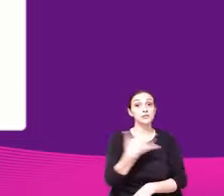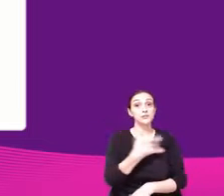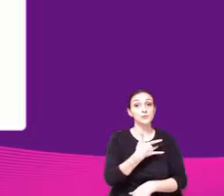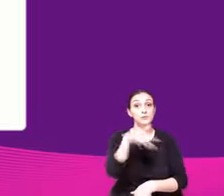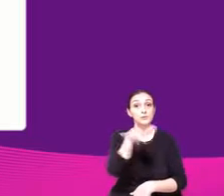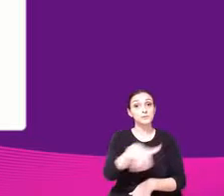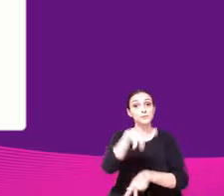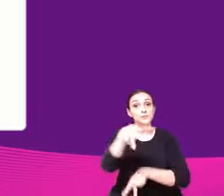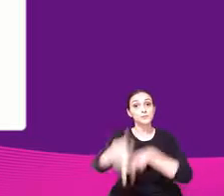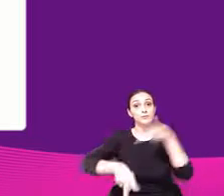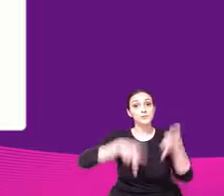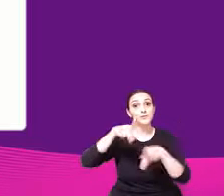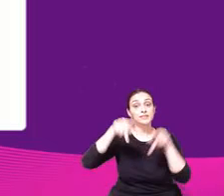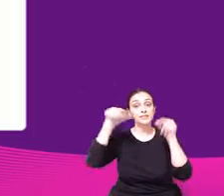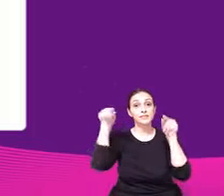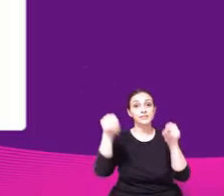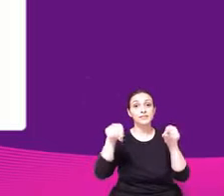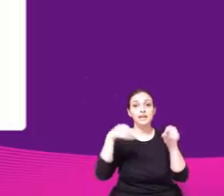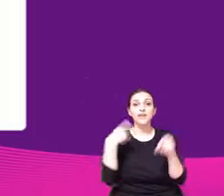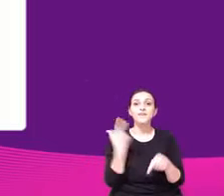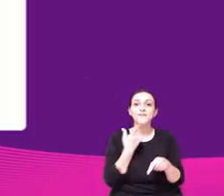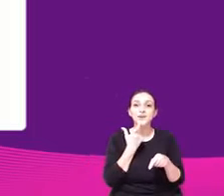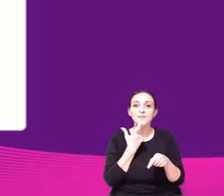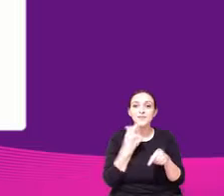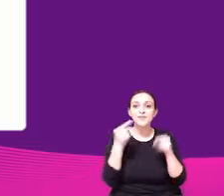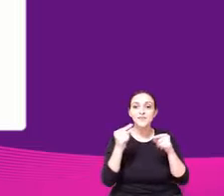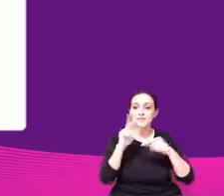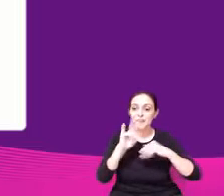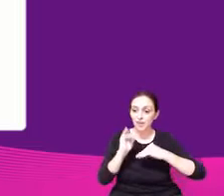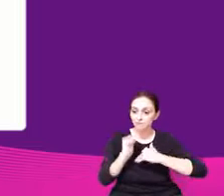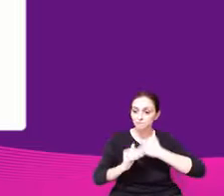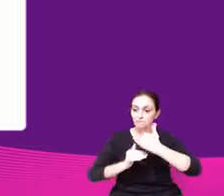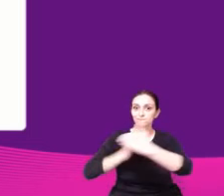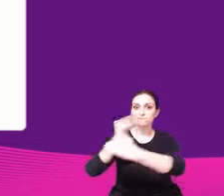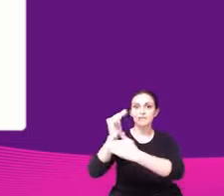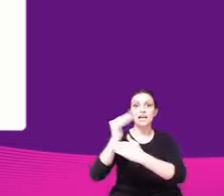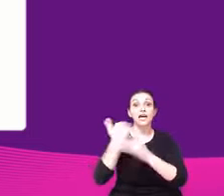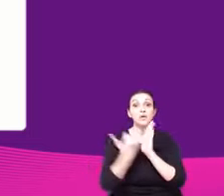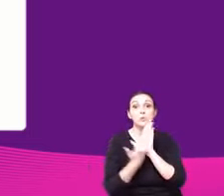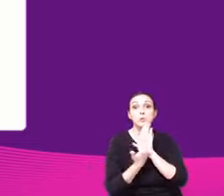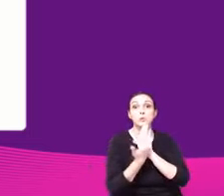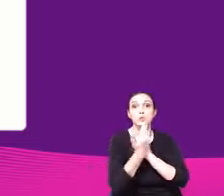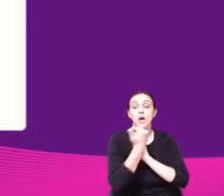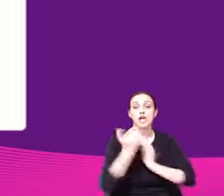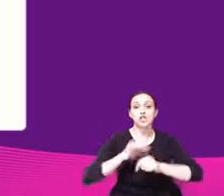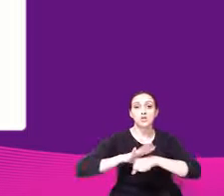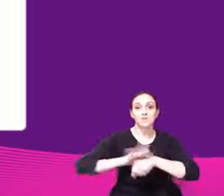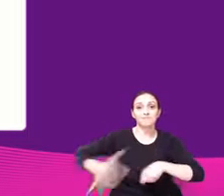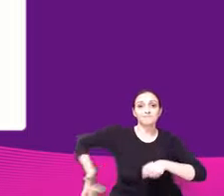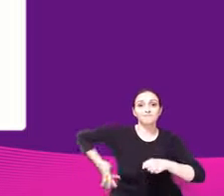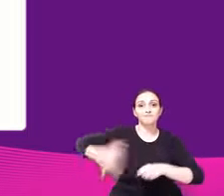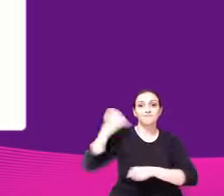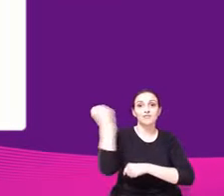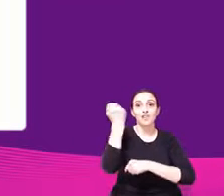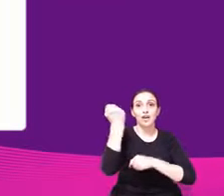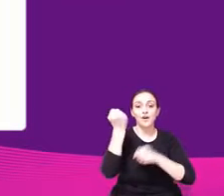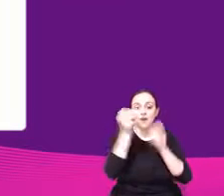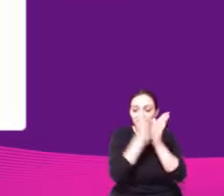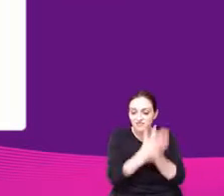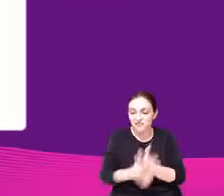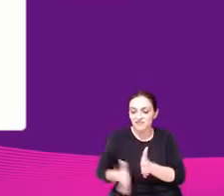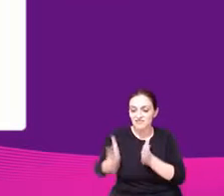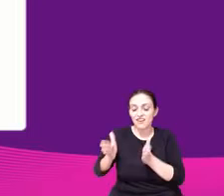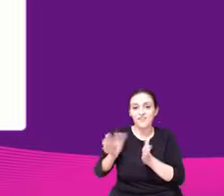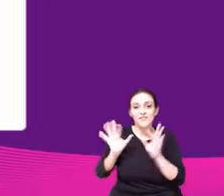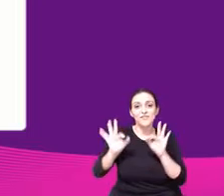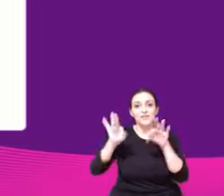população aqui, né, em vermelho, que vai progredir para doença renal crônica em estágio final, ou seja, aqueles 130